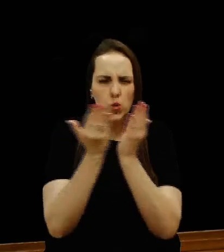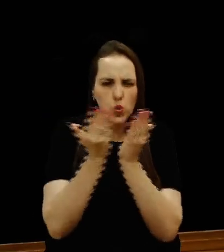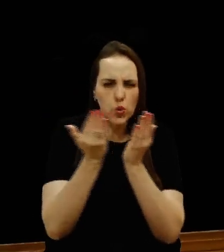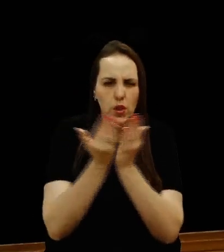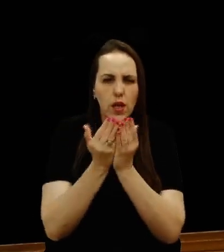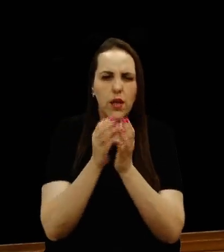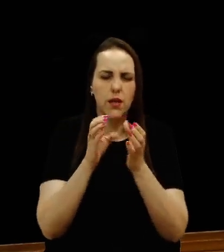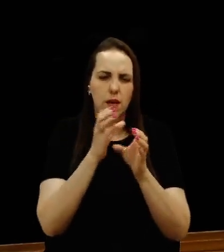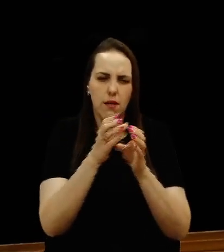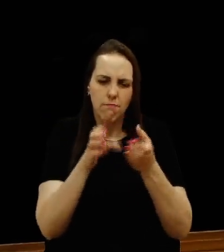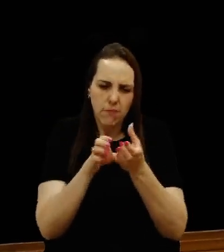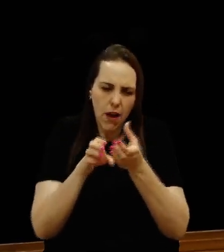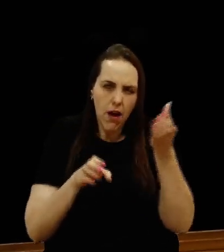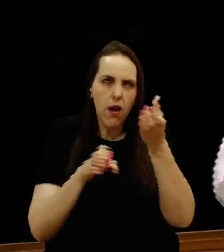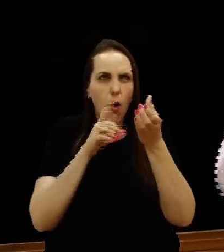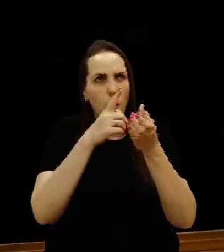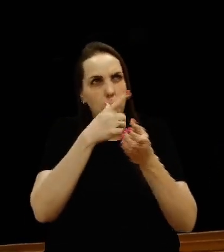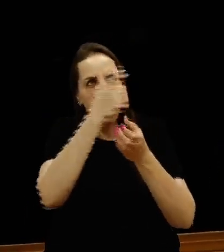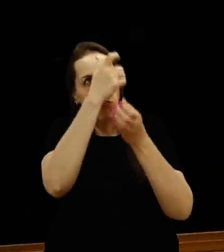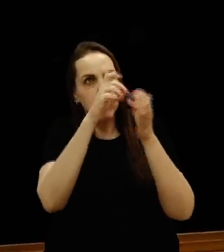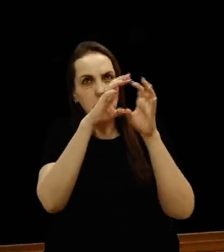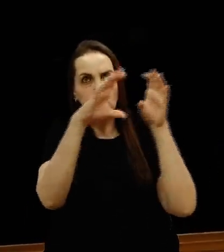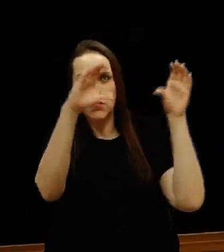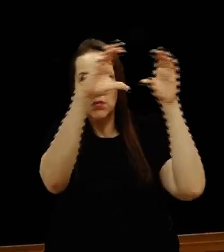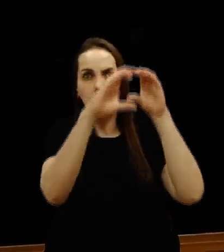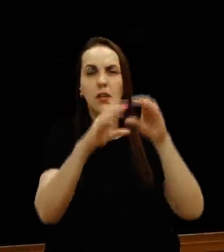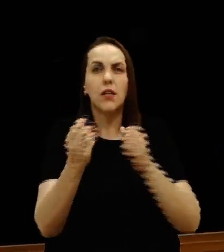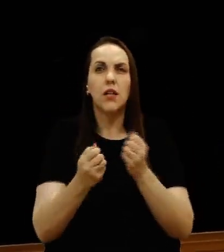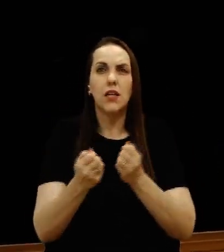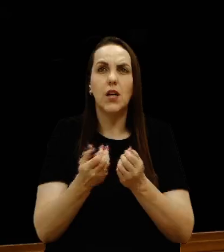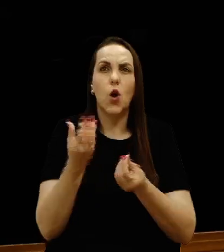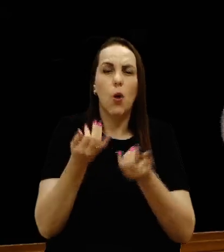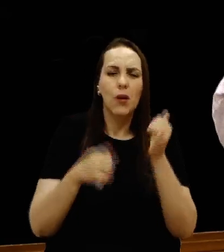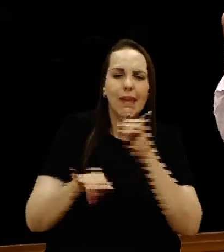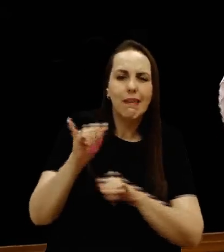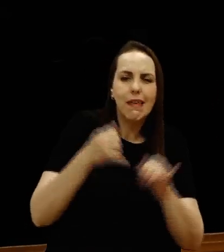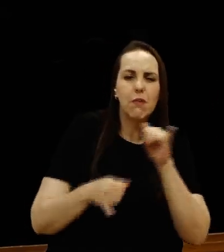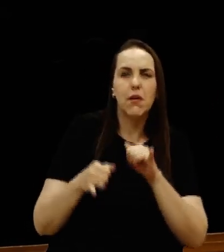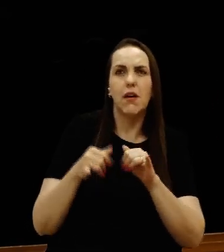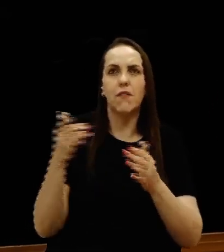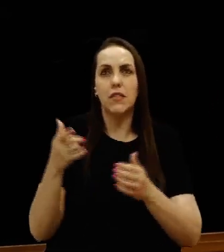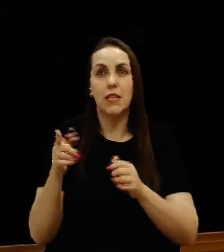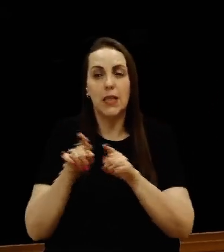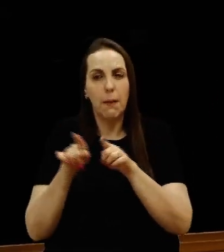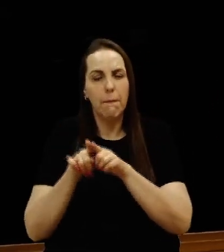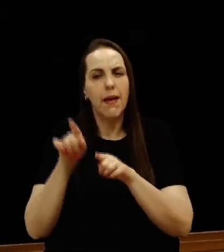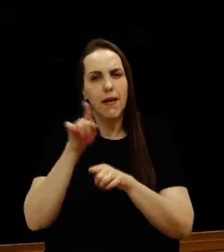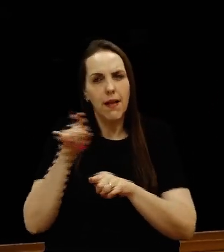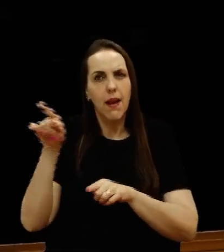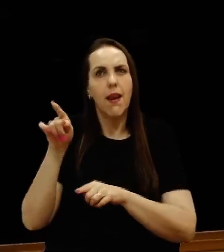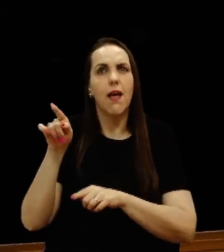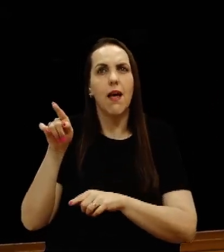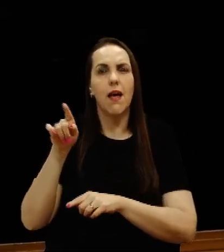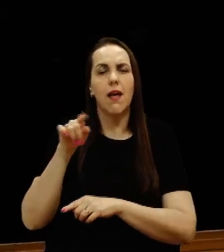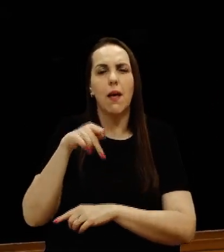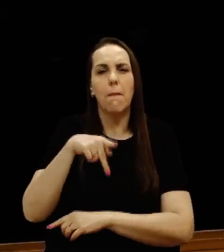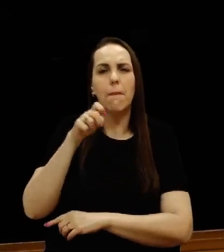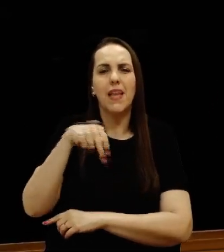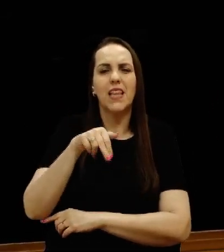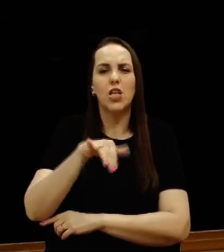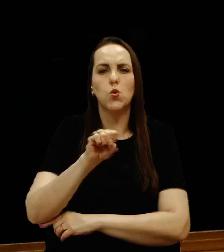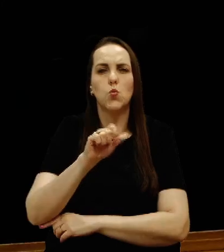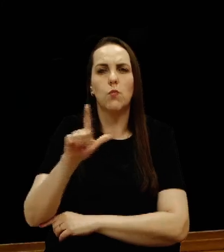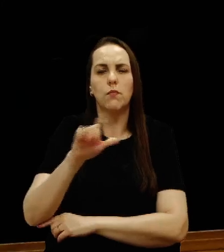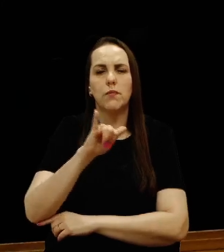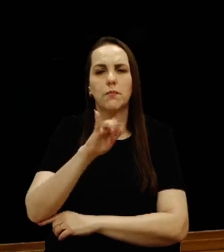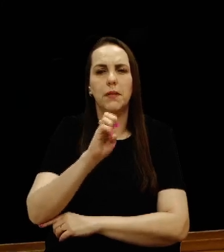aplicação, principalmente na Península Ibérica, para a proteção de peras. E hoje, os canhões, principalmente os físicos, e